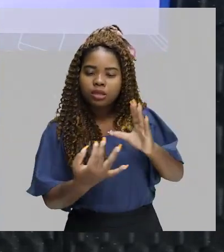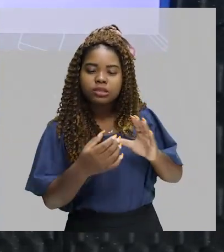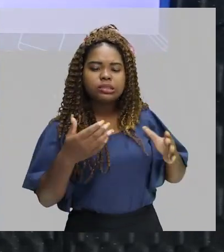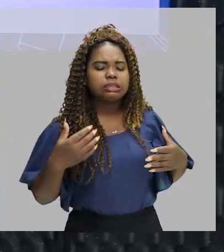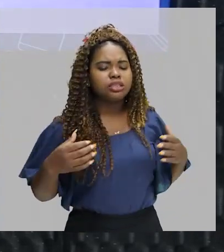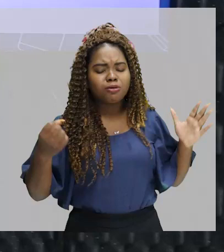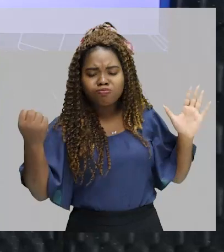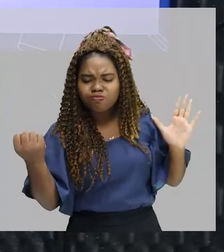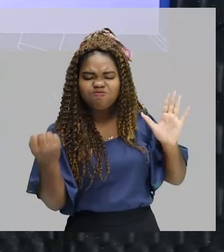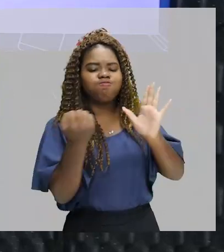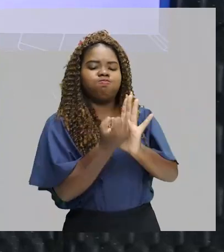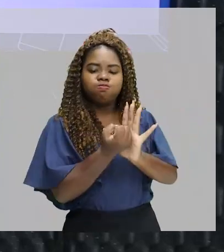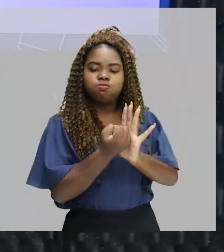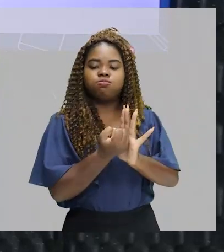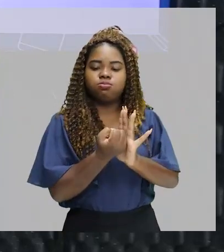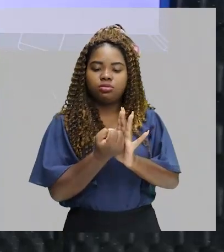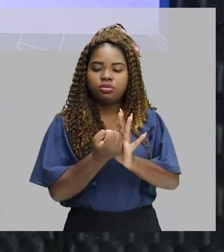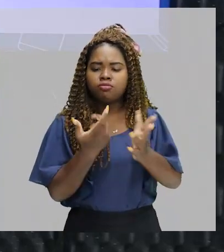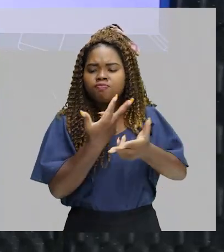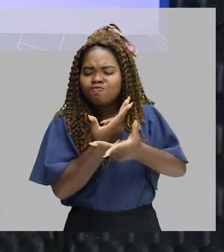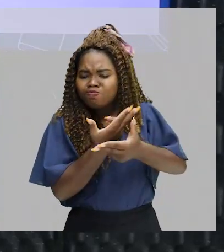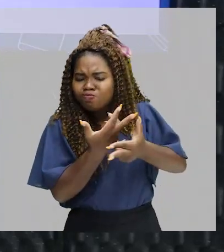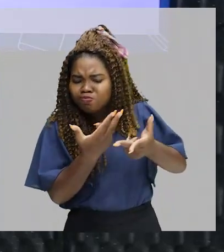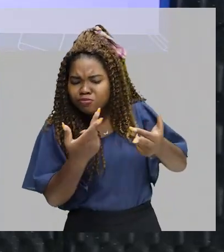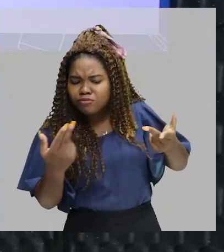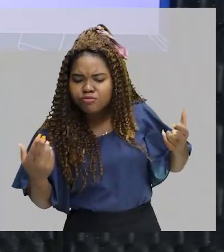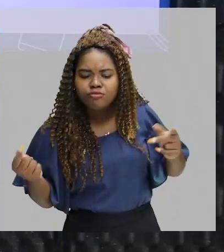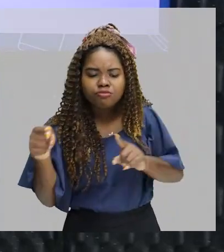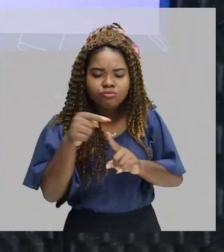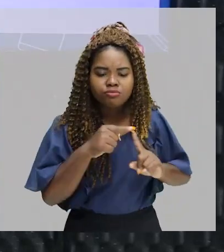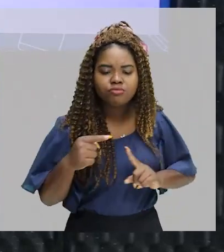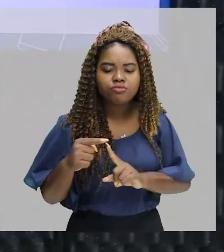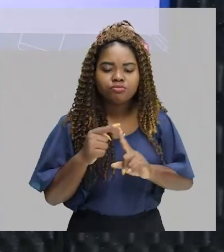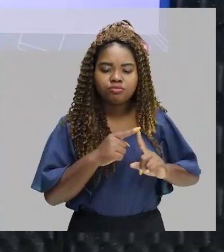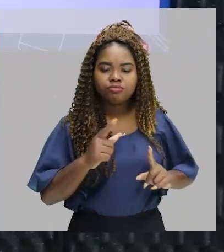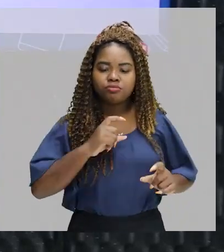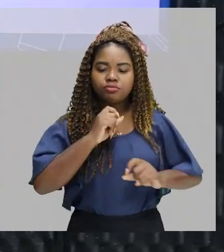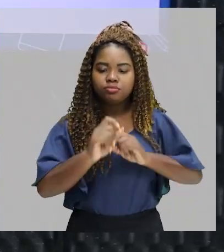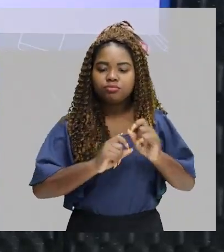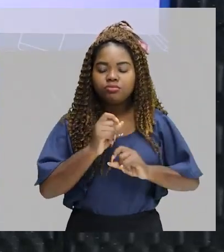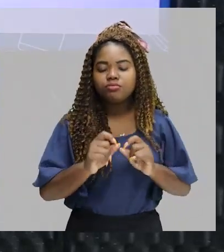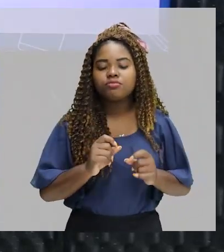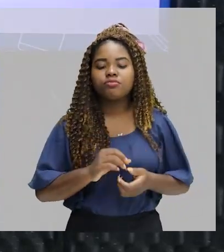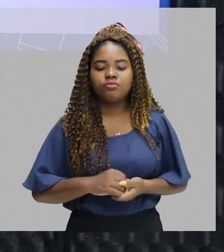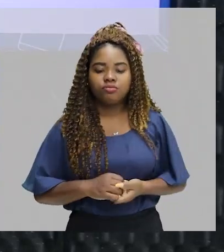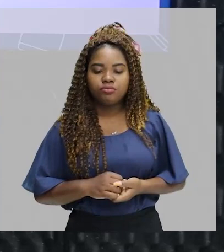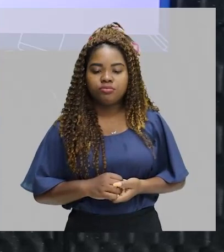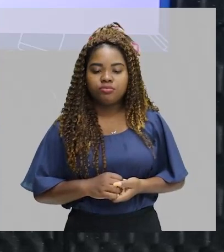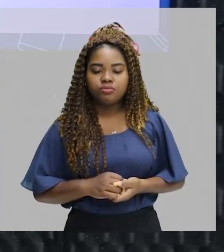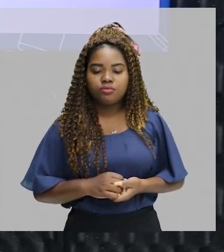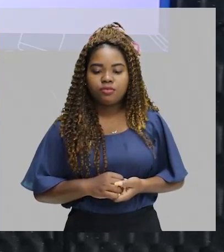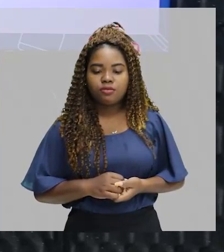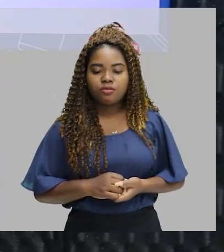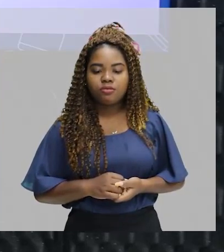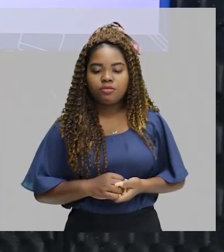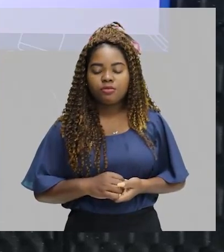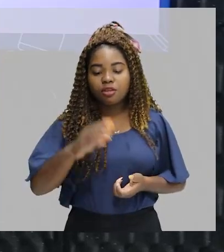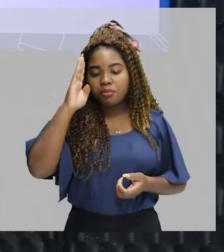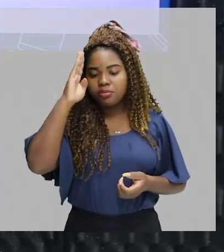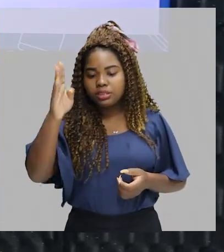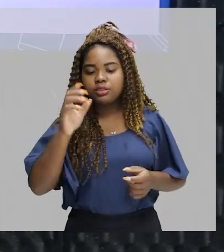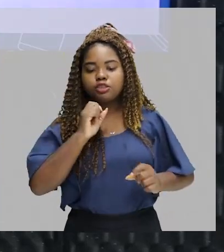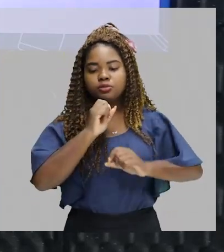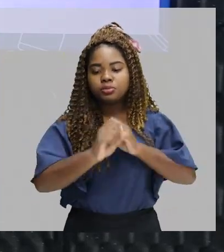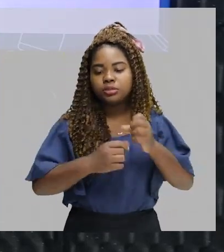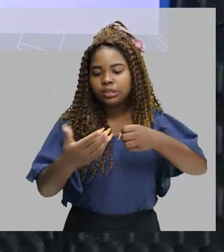marcantes que de inúmeras maneiras acabam tornando-se pontos basilares. O que é isso, professor? Que fundamentam. Basilar